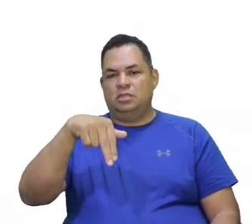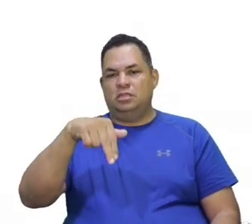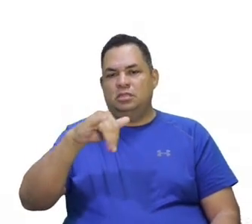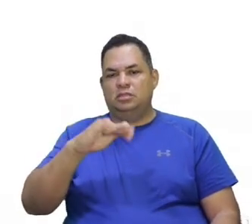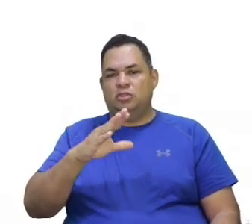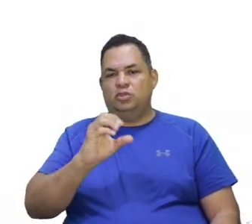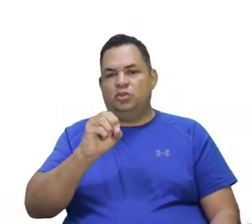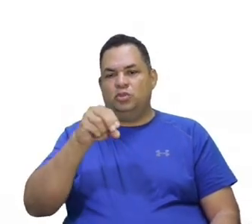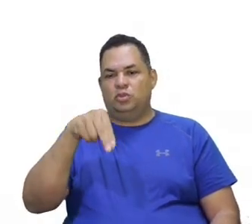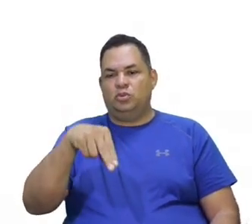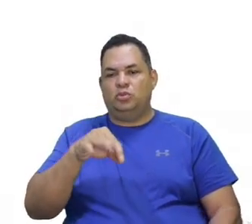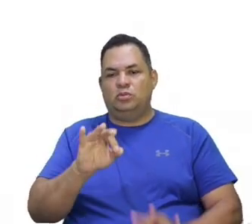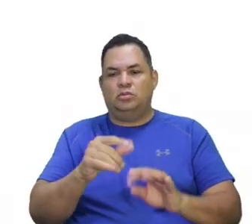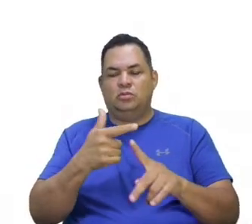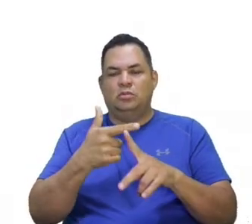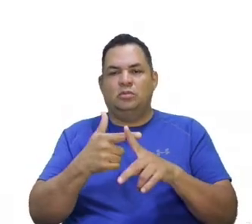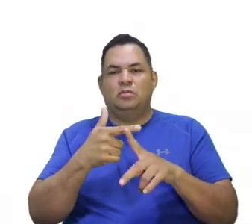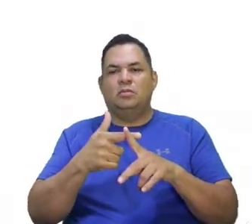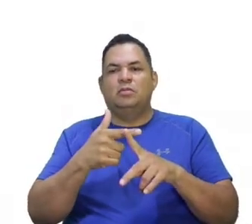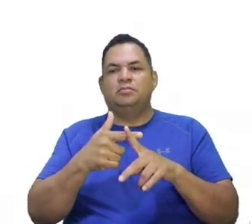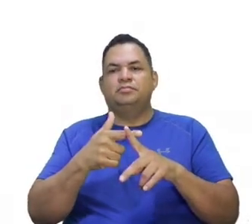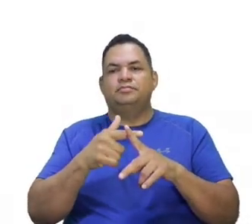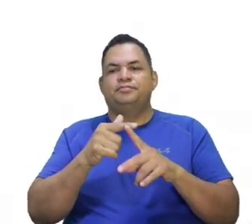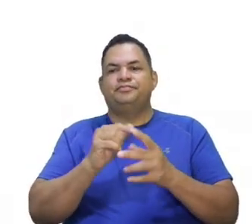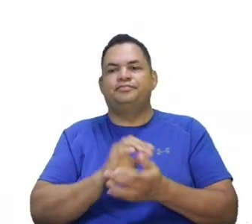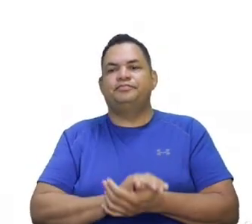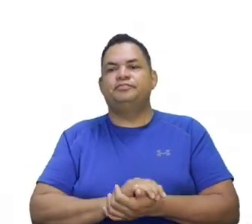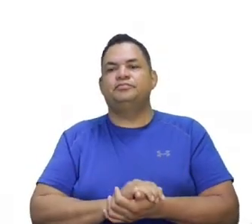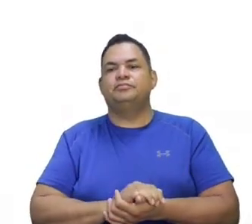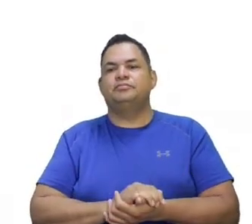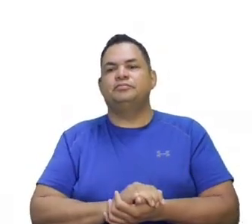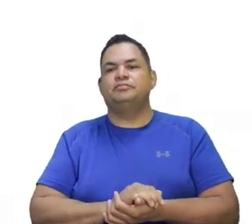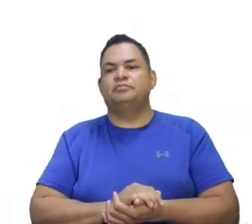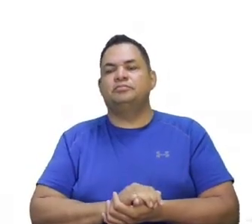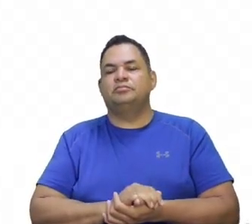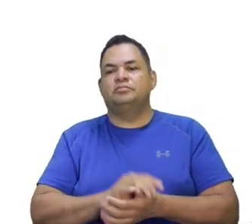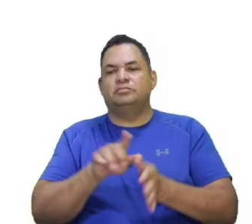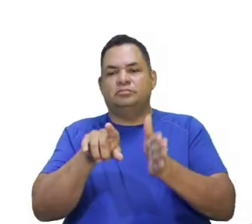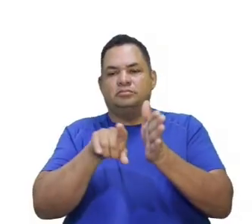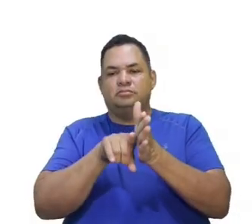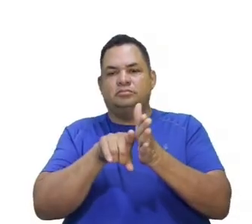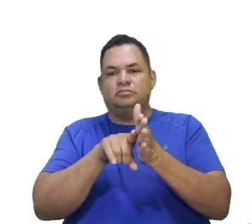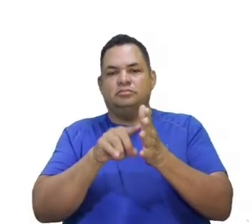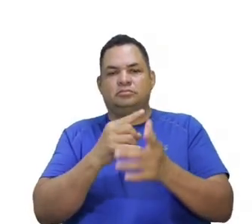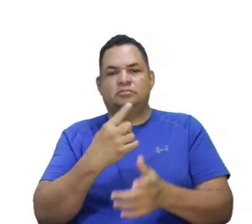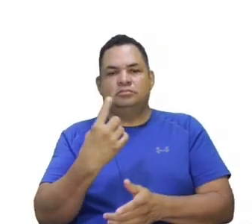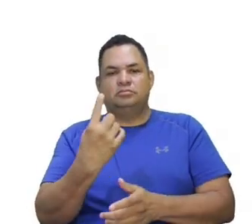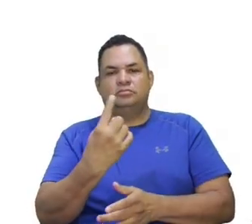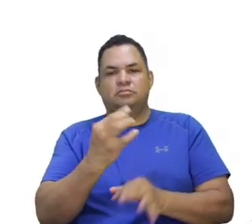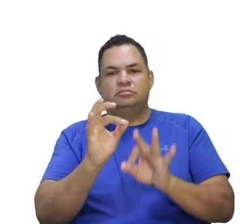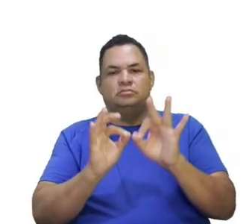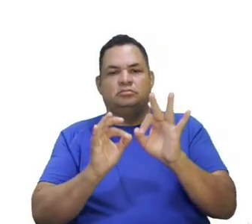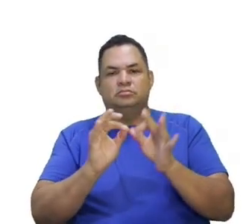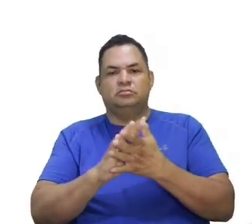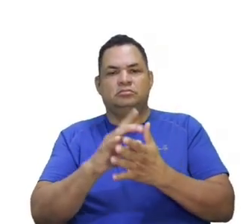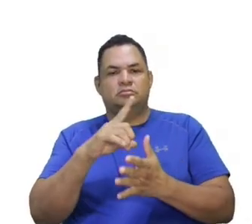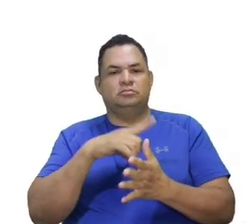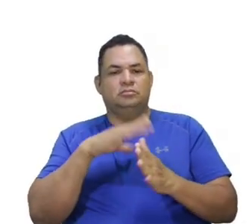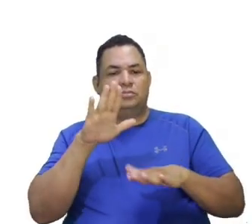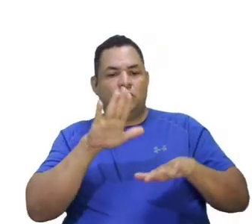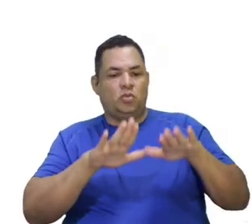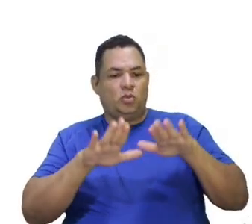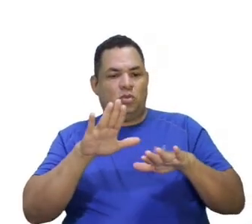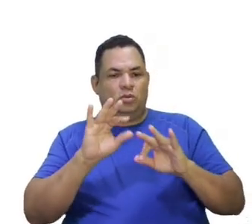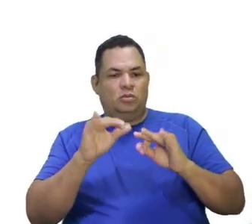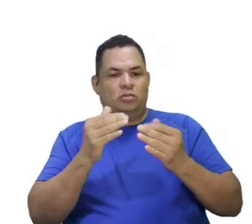Ânion. Por quê, professora? Porque ele, carga negativa. Nós temos que ter cuidado com